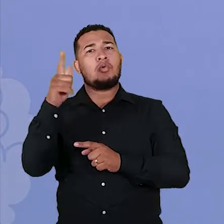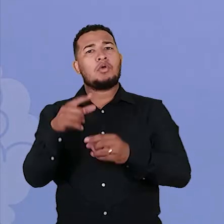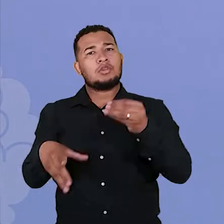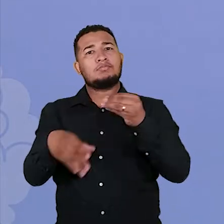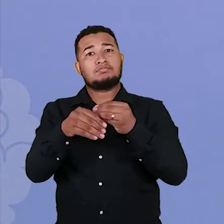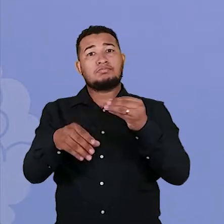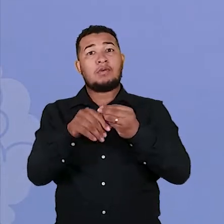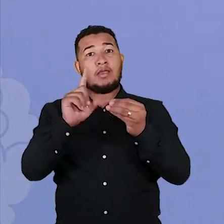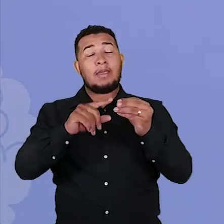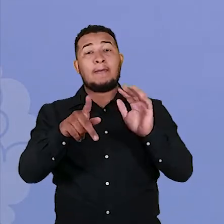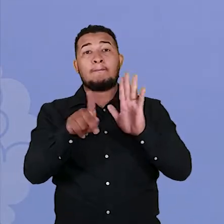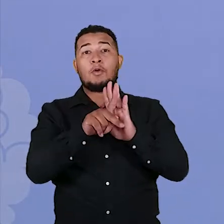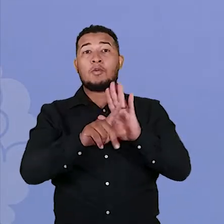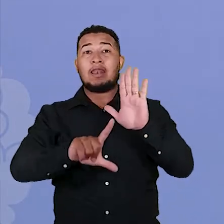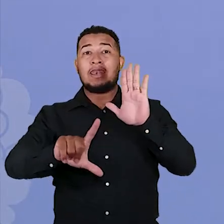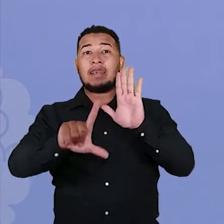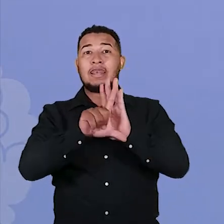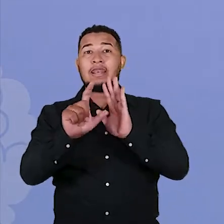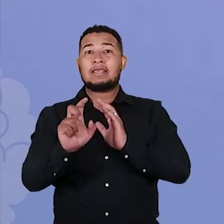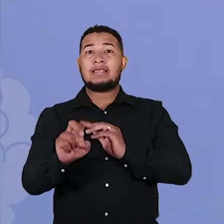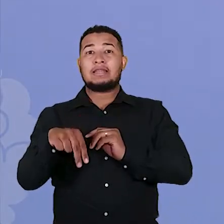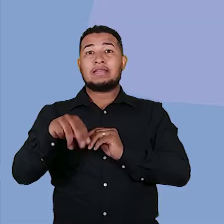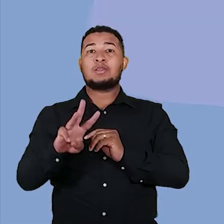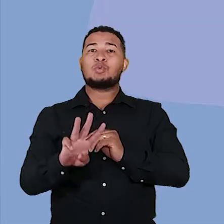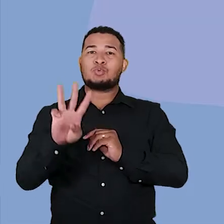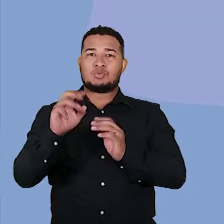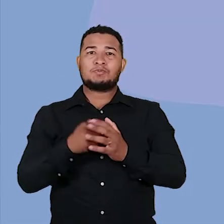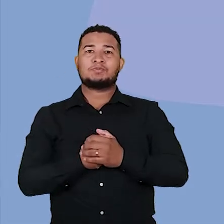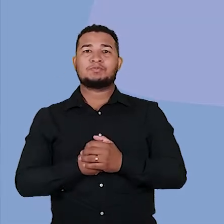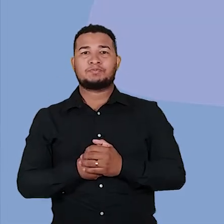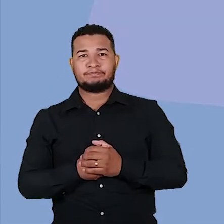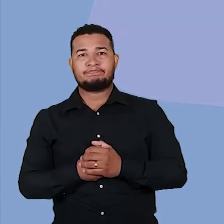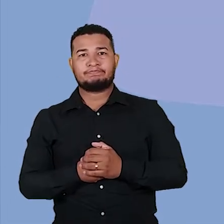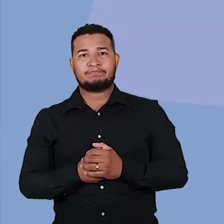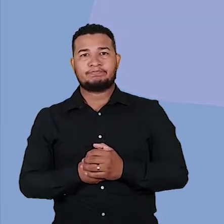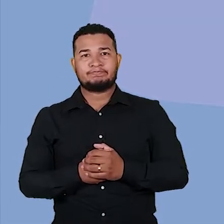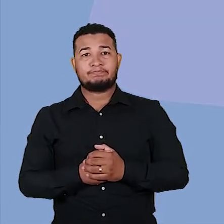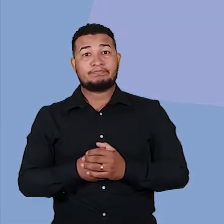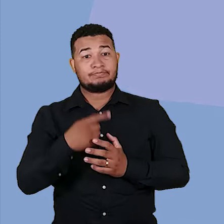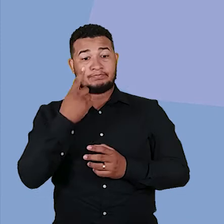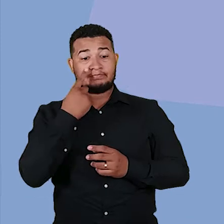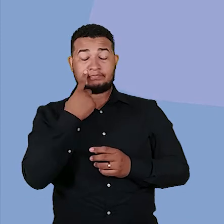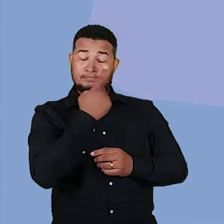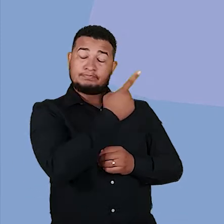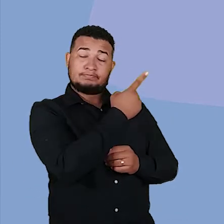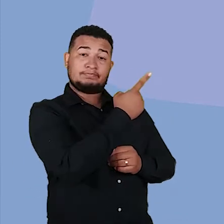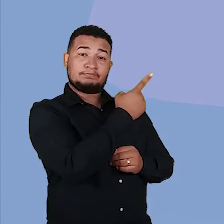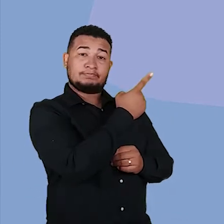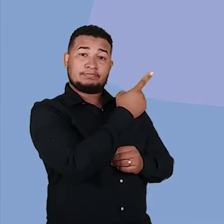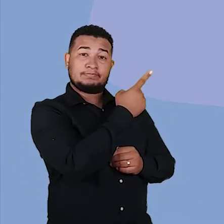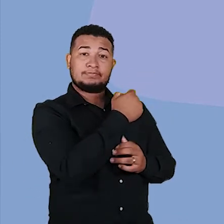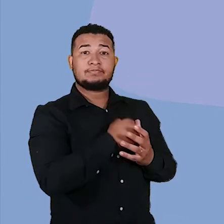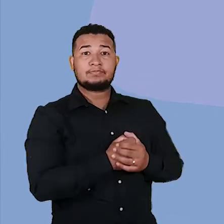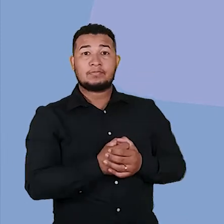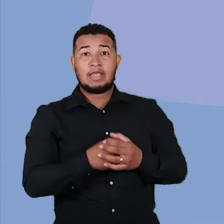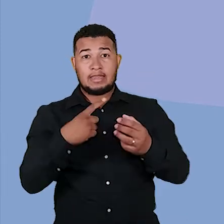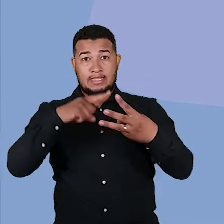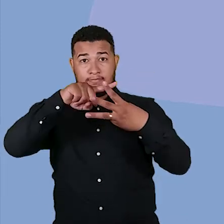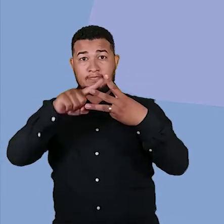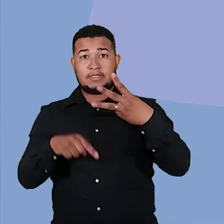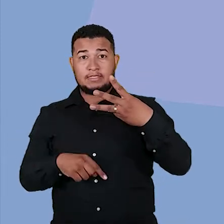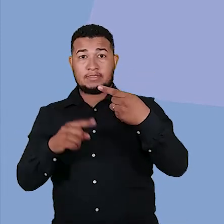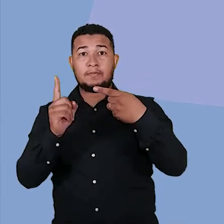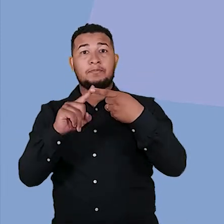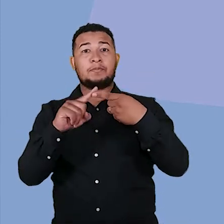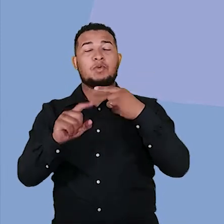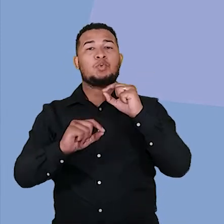são as leis de Newton, que a gente vai ver a seguir. Olhem aí. Primeira lei de Newton, são 3,